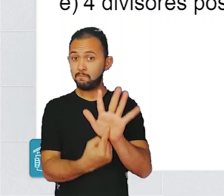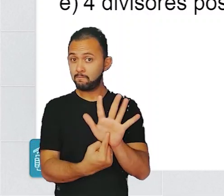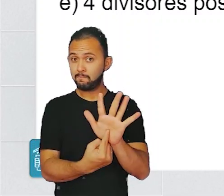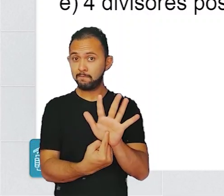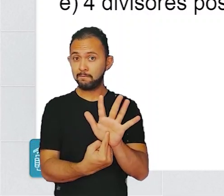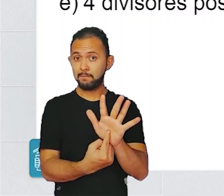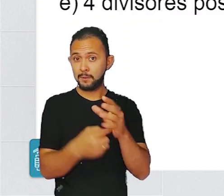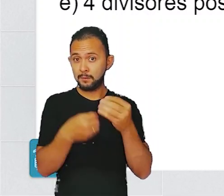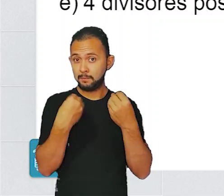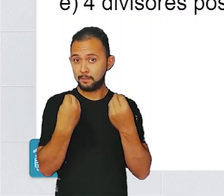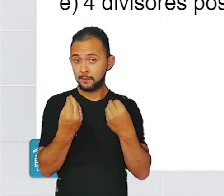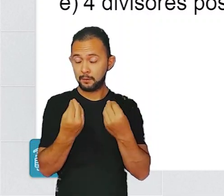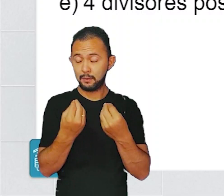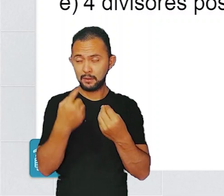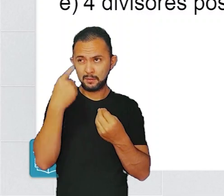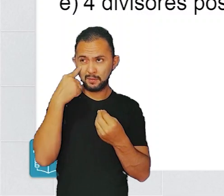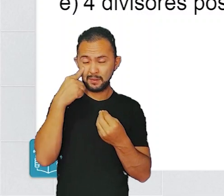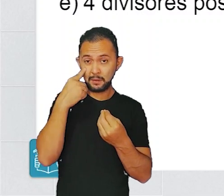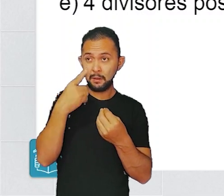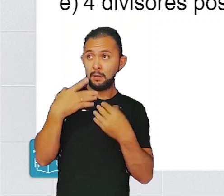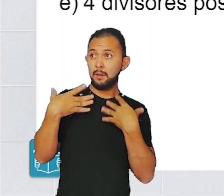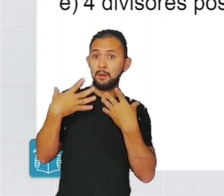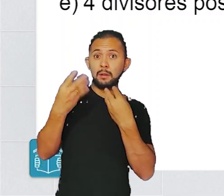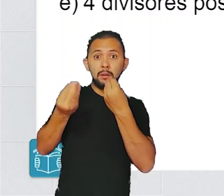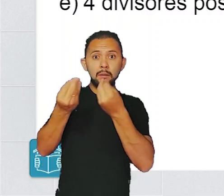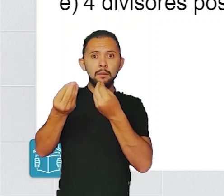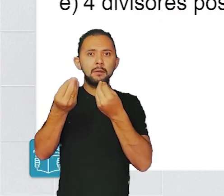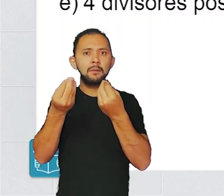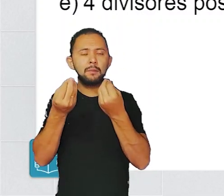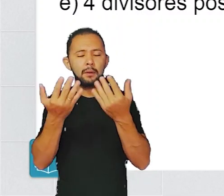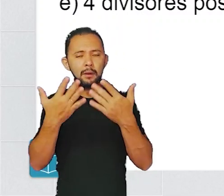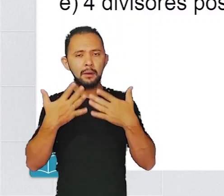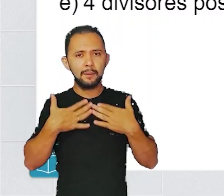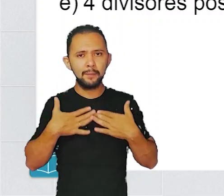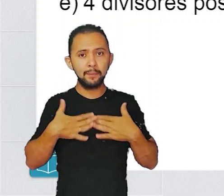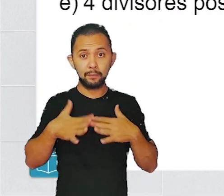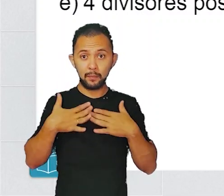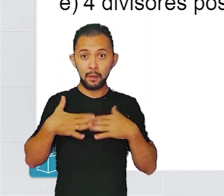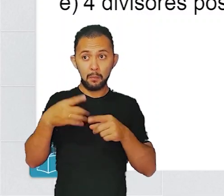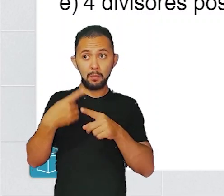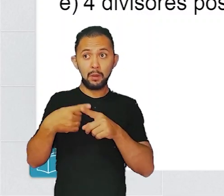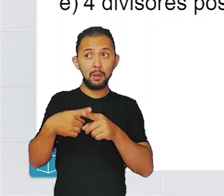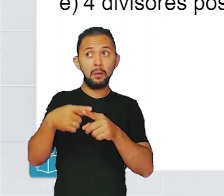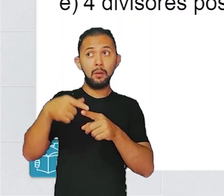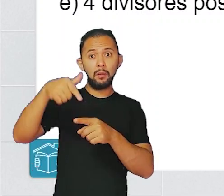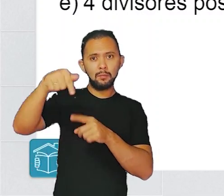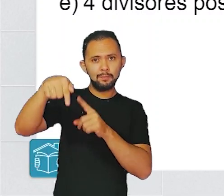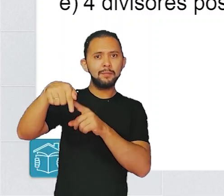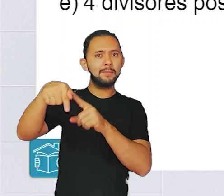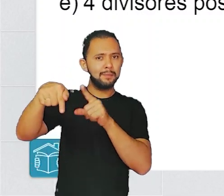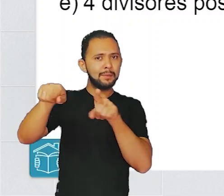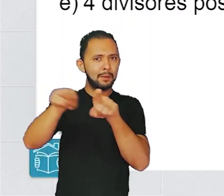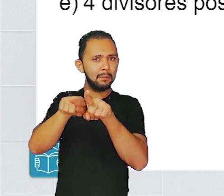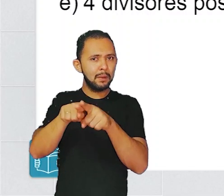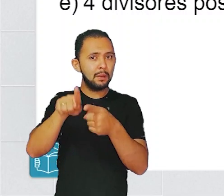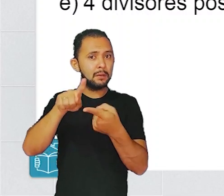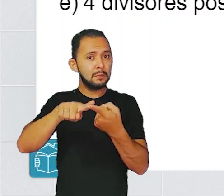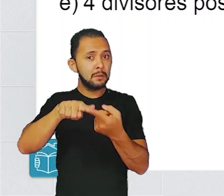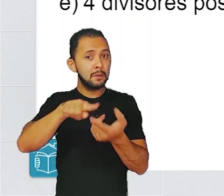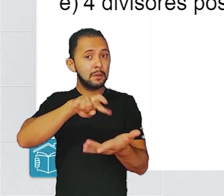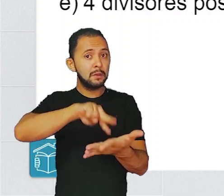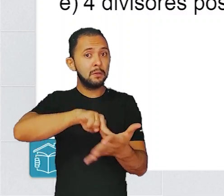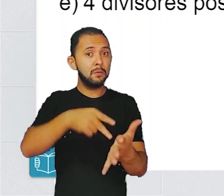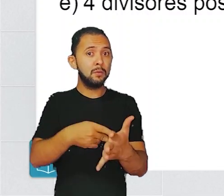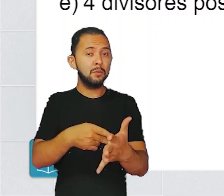bom? Às vezes você vê uma multiplicação e pensa, meu Deus do céu, e agora? Não, isso é um número. E aí você vai fazer o quê? Você